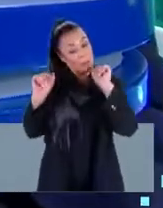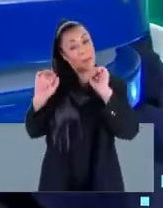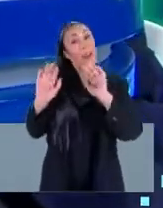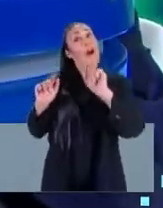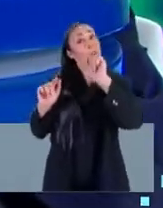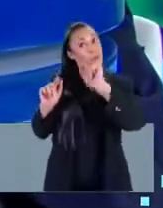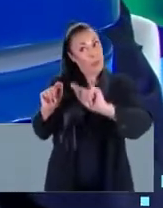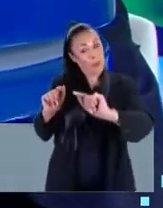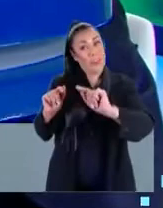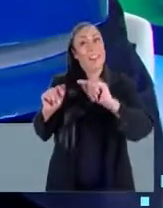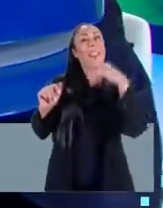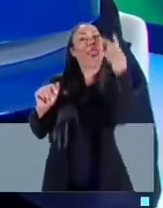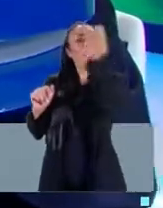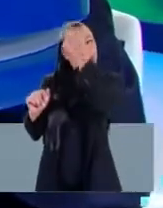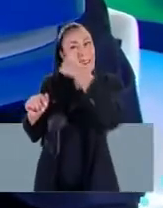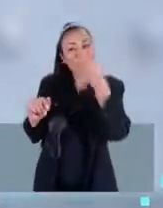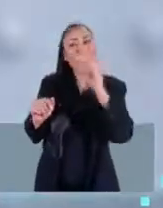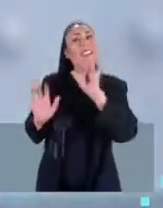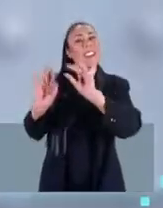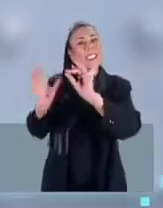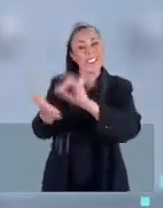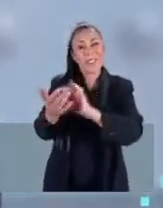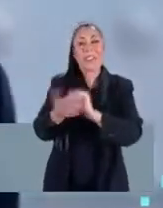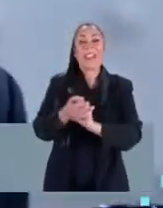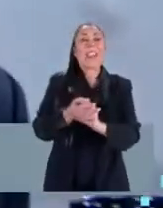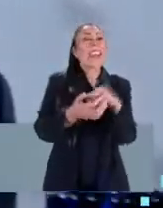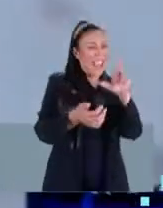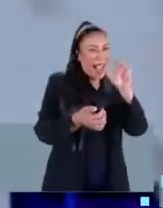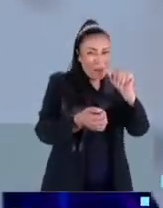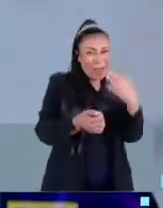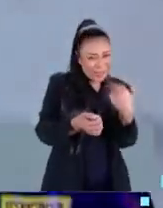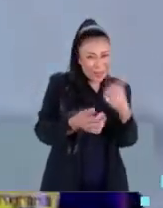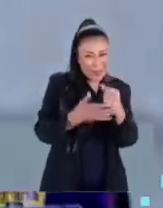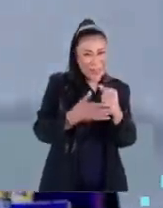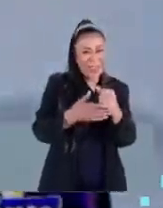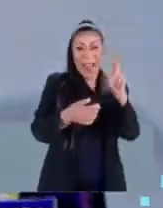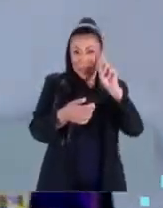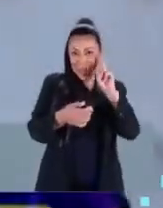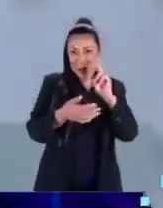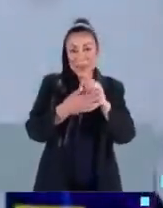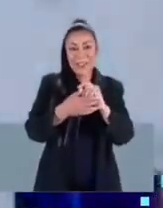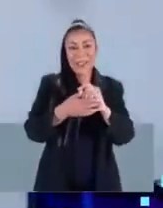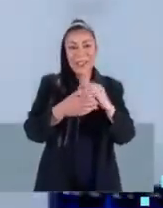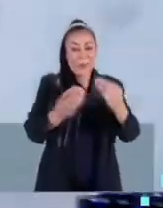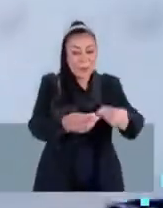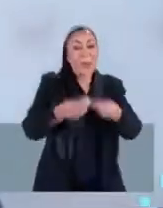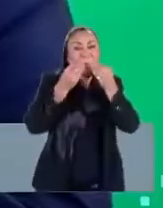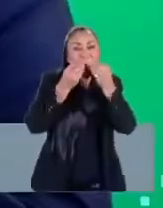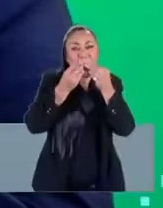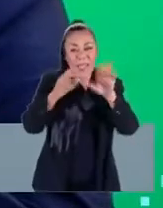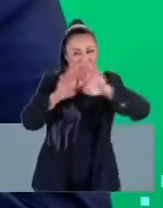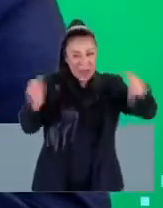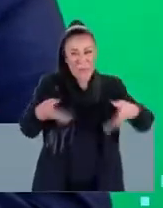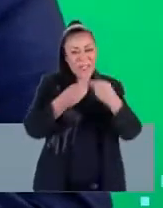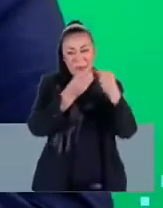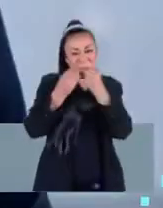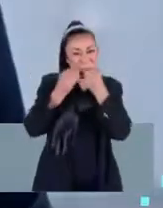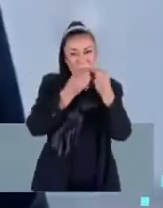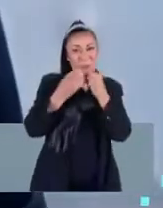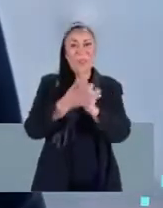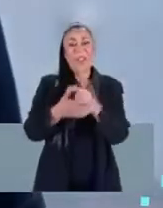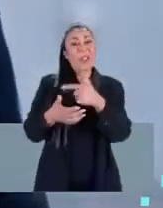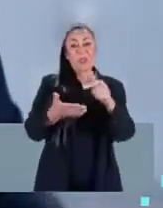você encanta. Eu comi a rabada com você e não limpava a boca na toalha, né? Da mesa, não. Na minha casa, usava